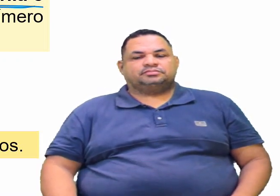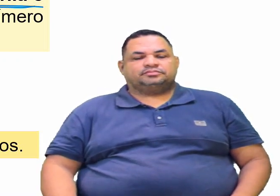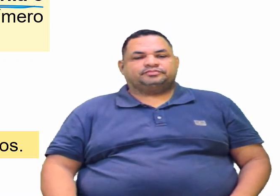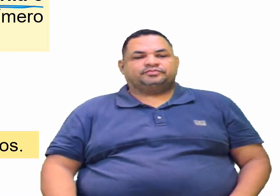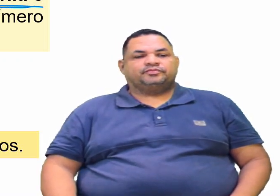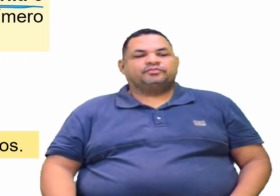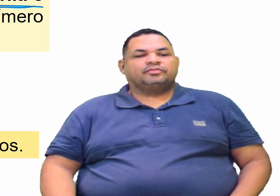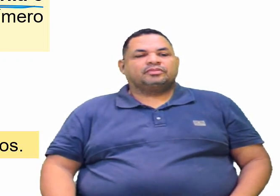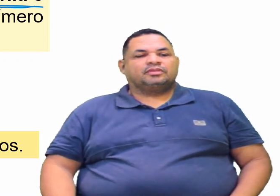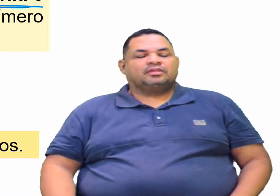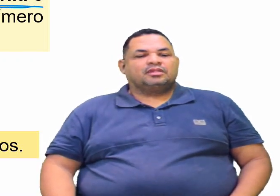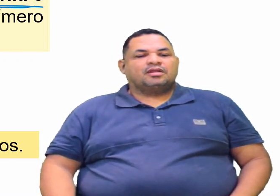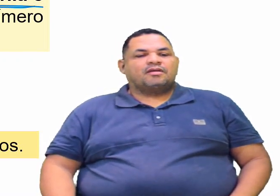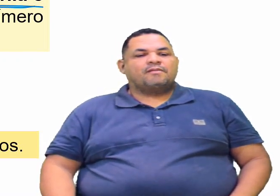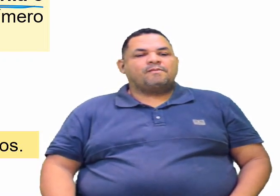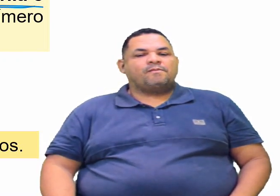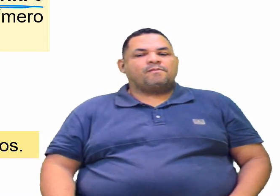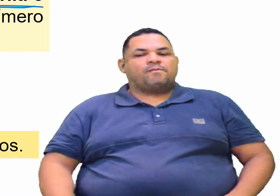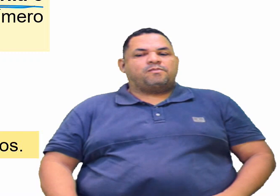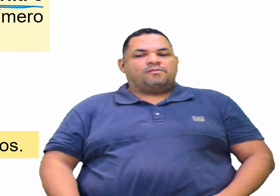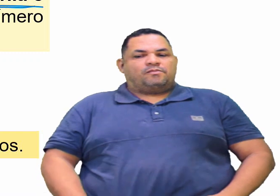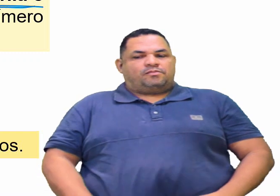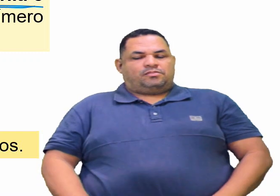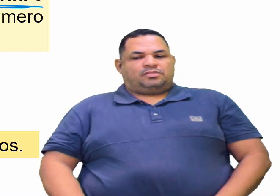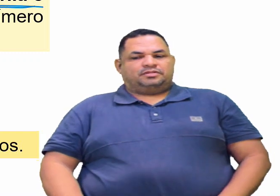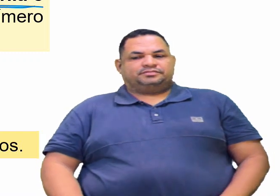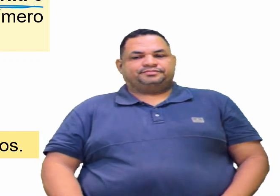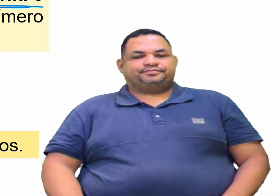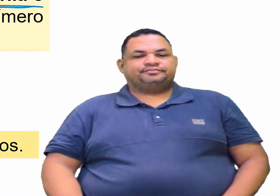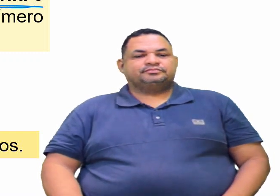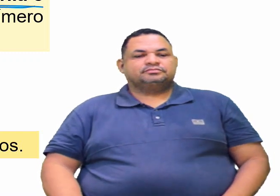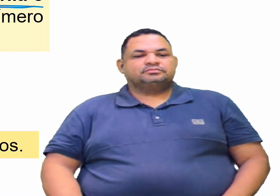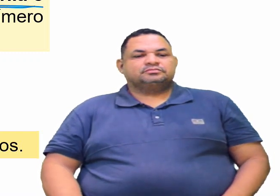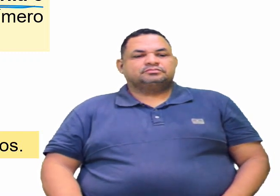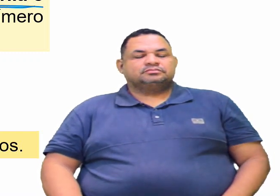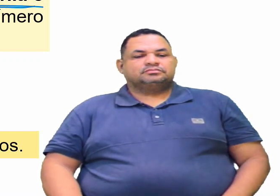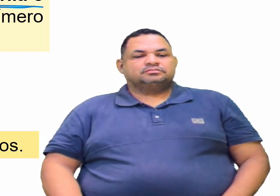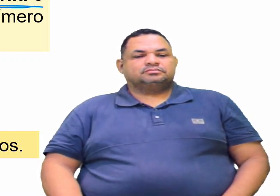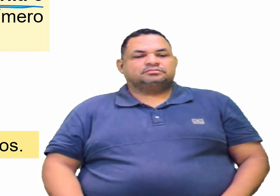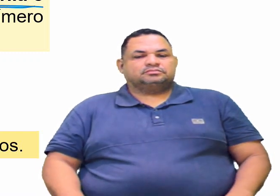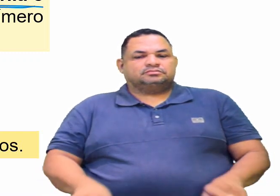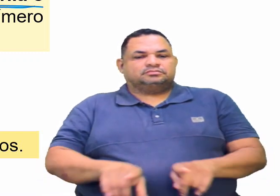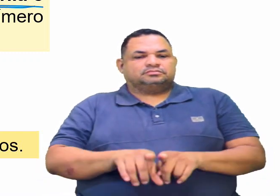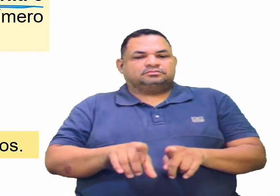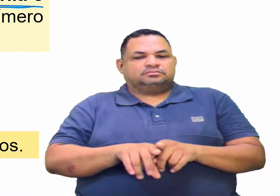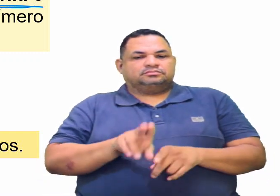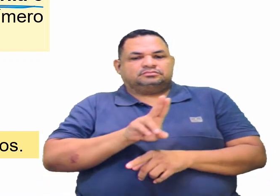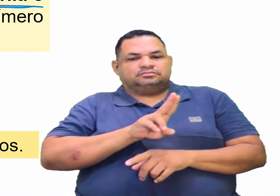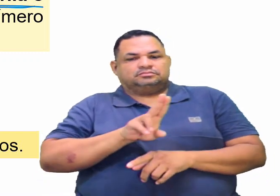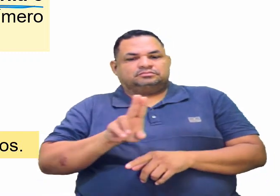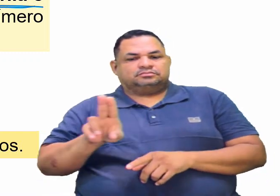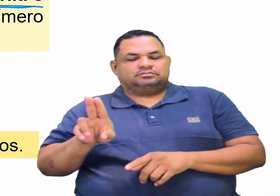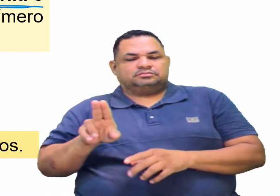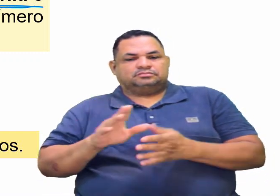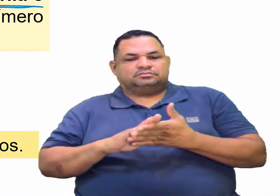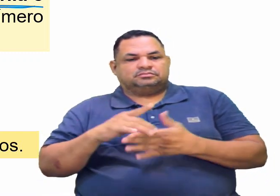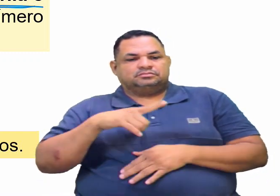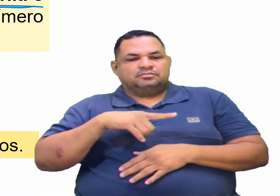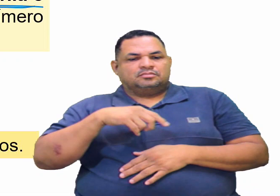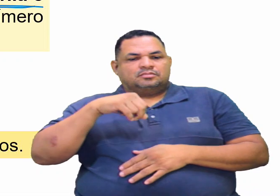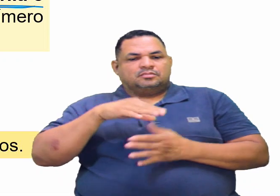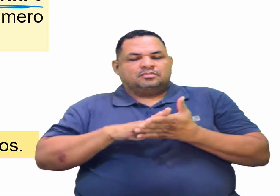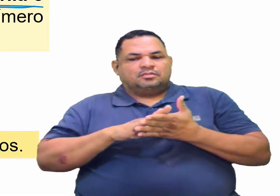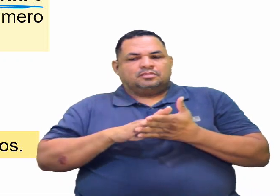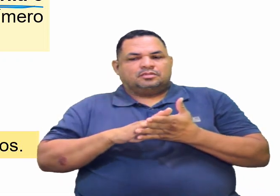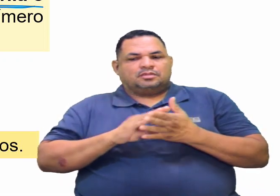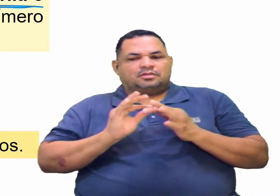2 átomos de carbono caracterizando ali as nitrilas. E nós vimos que a nomenclatura delas, nós vamos tratar sempre